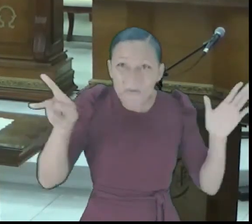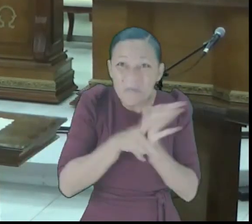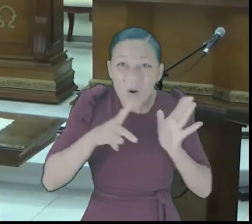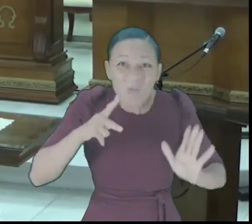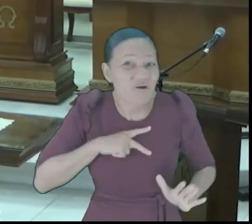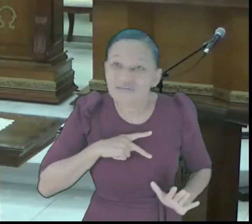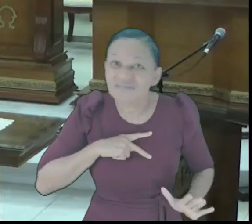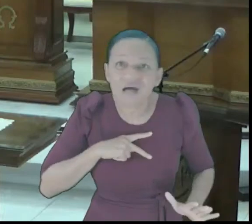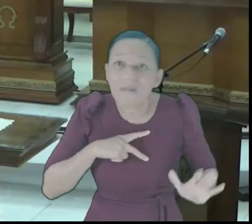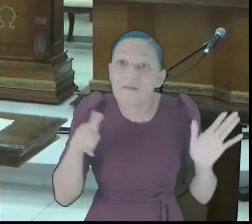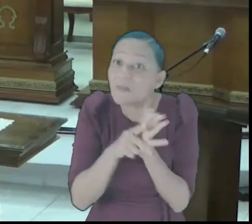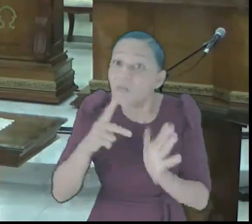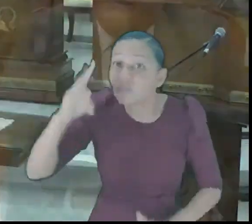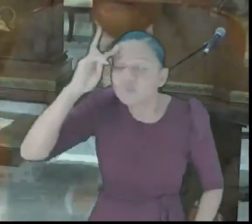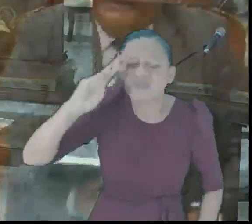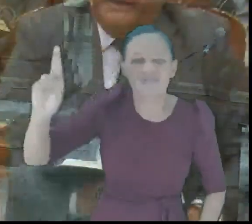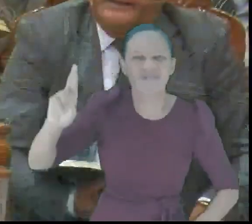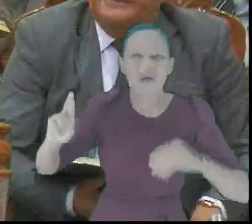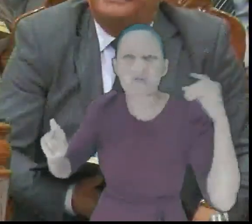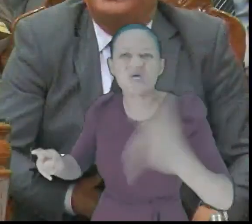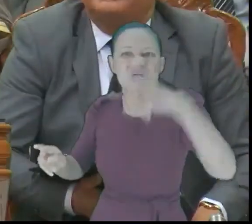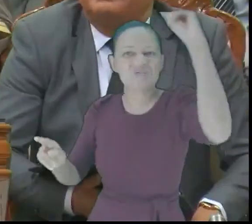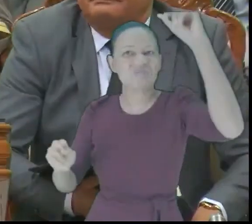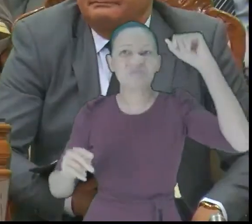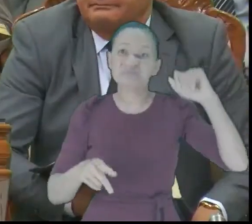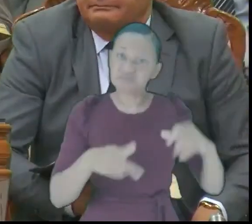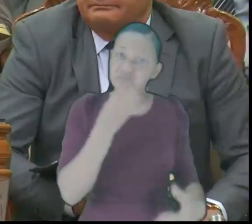pertence. Eita lapada boa!